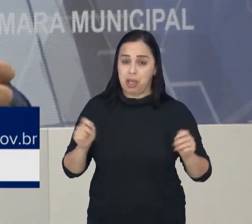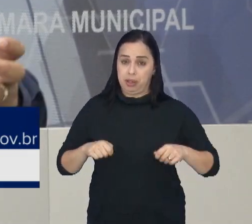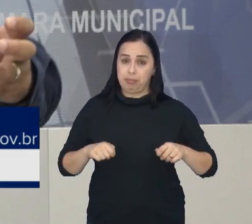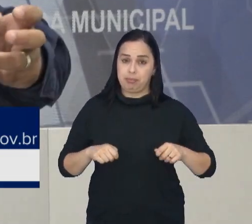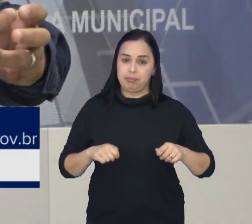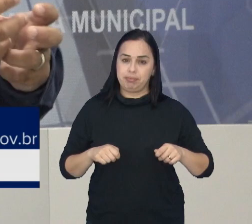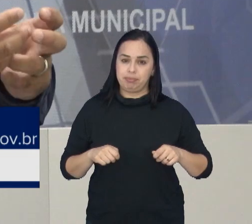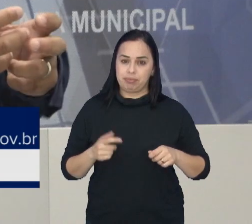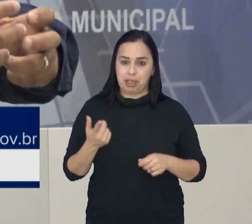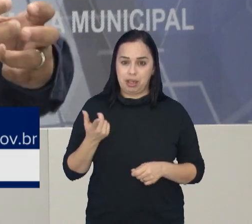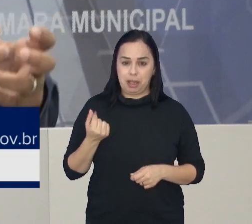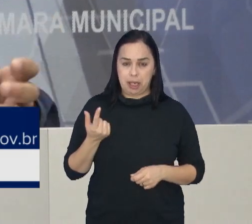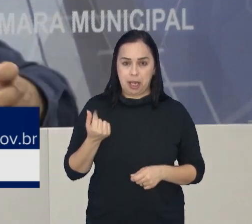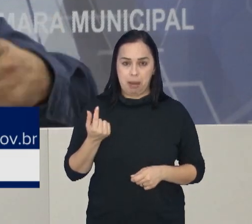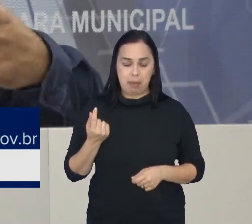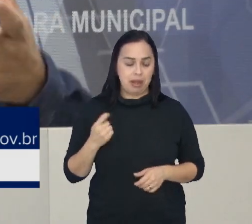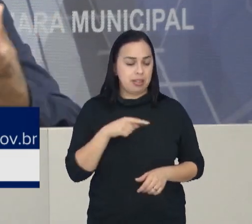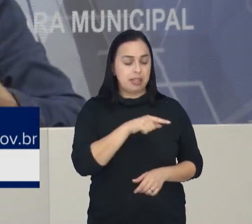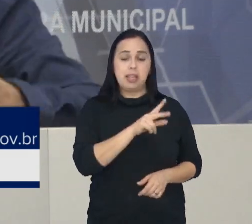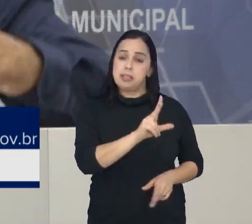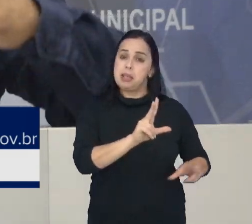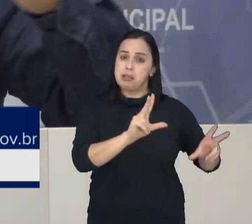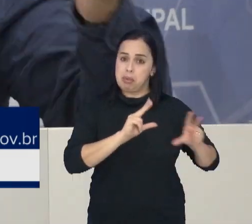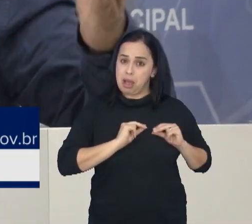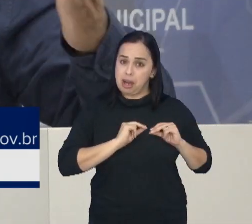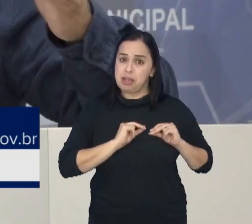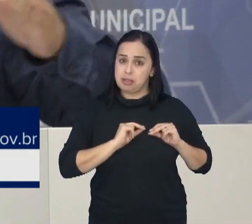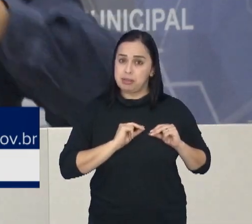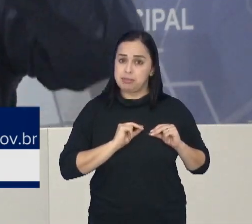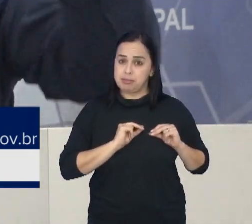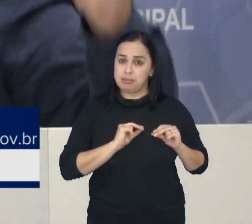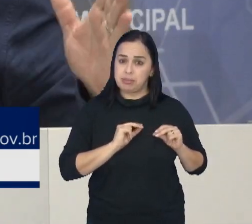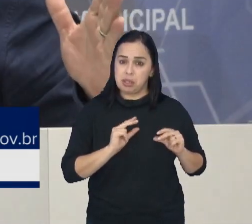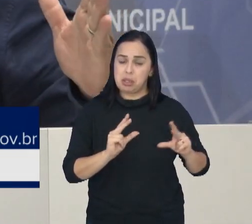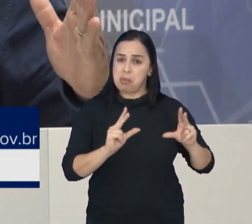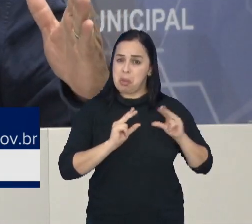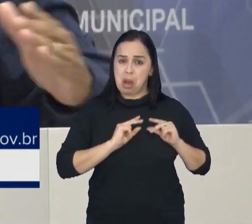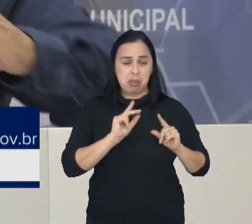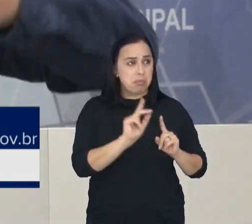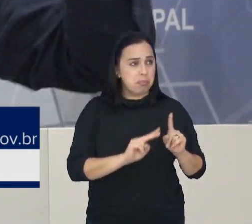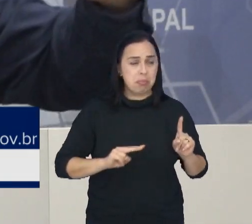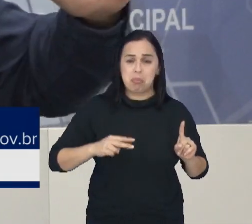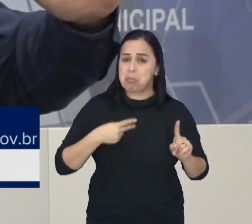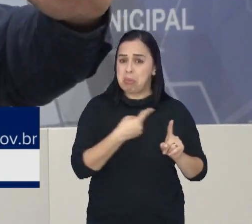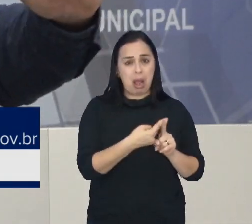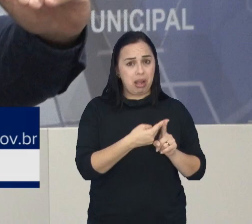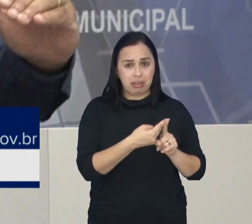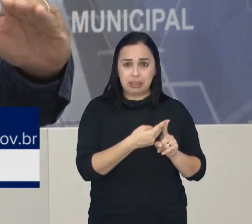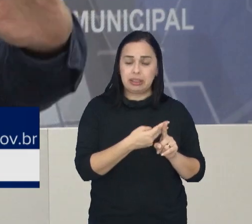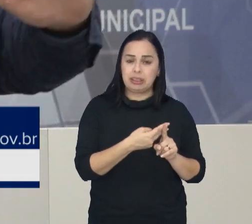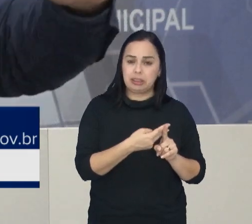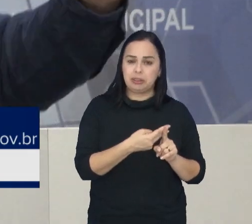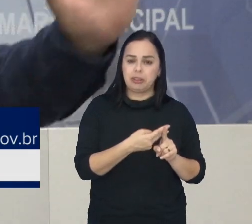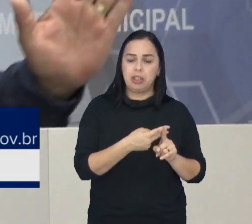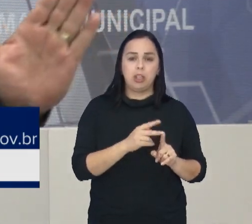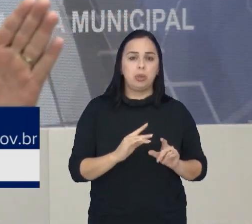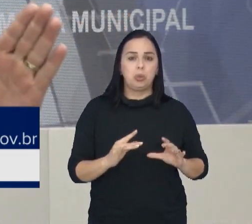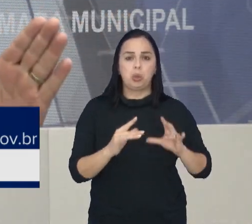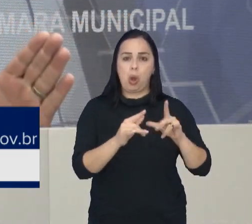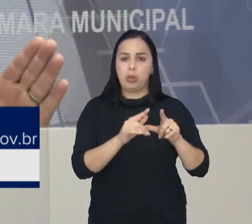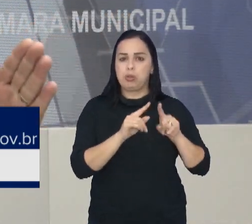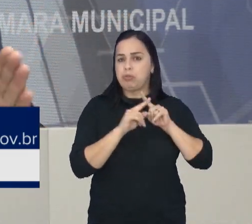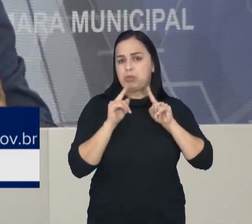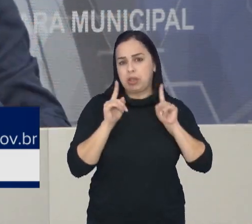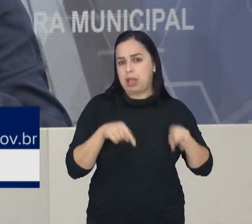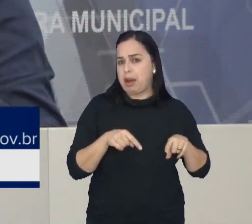que eles merecem e muito, diria até, muito mais. Muito mais. Todos os servidores merecem